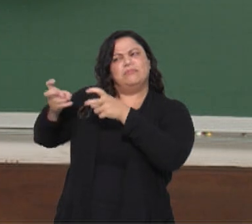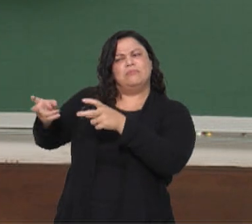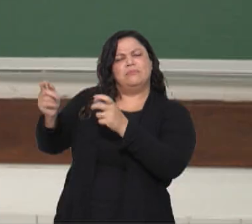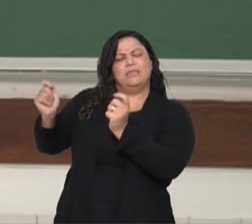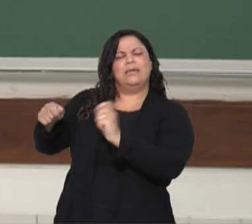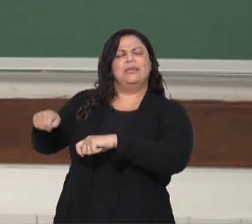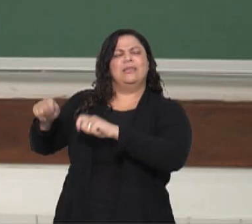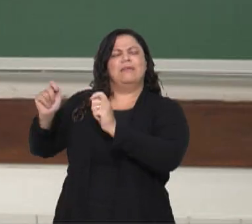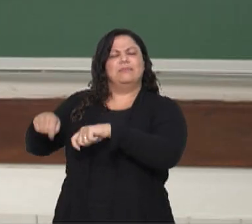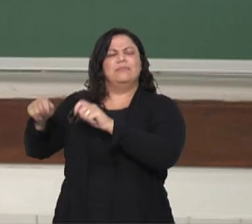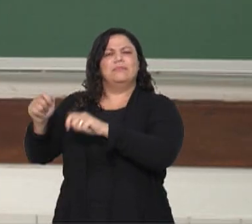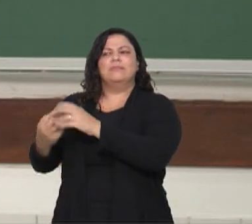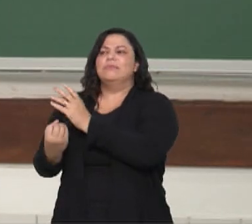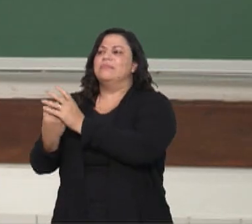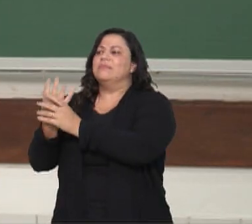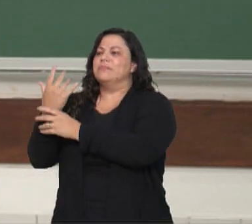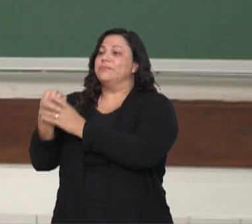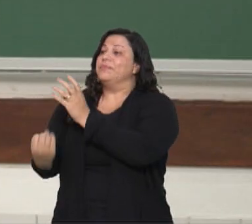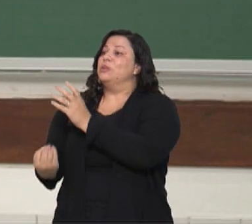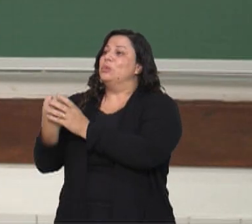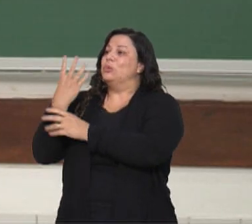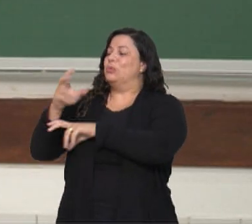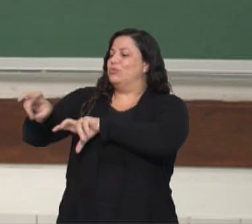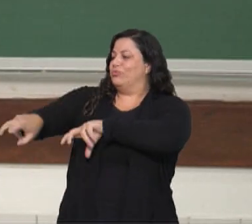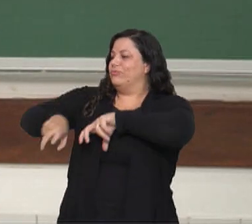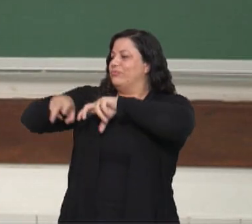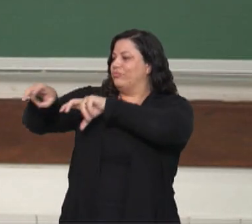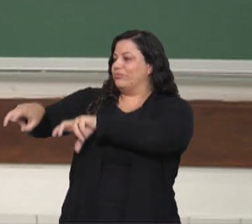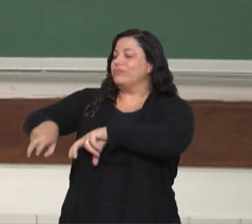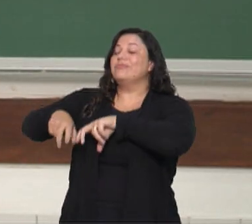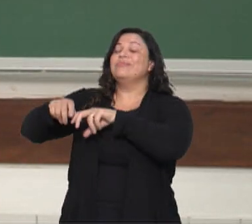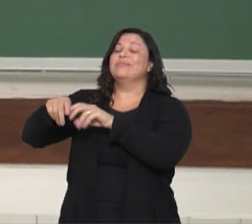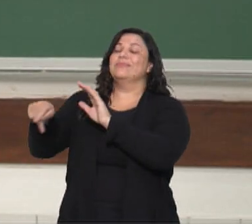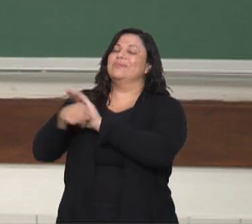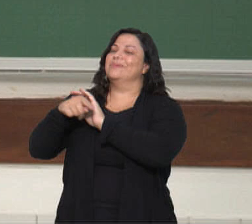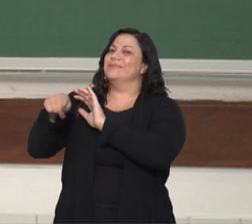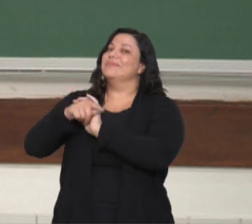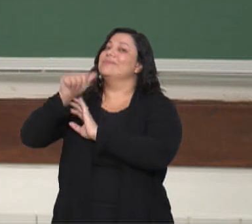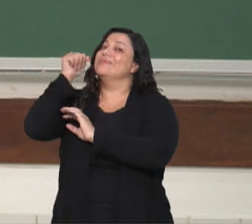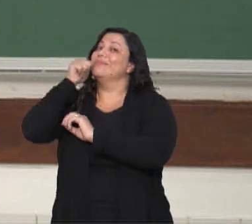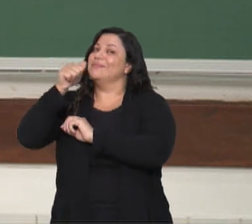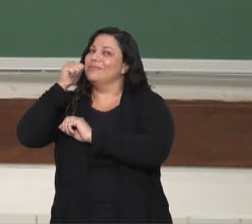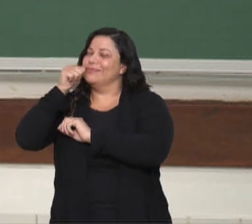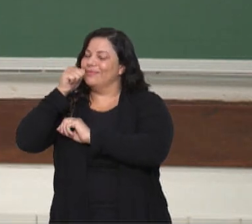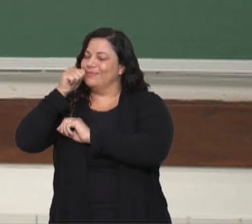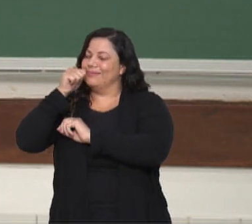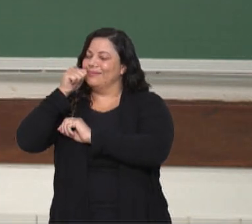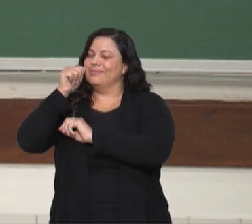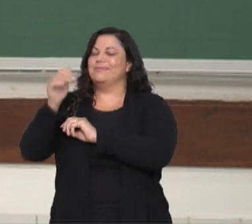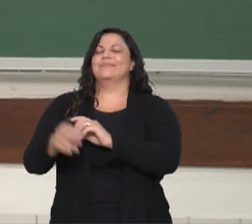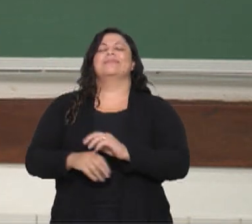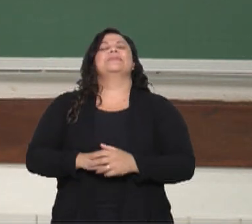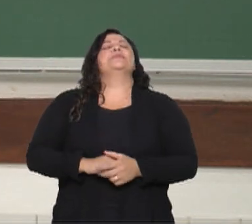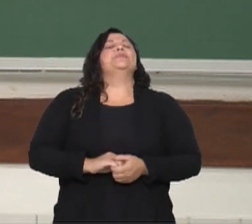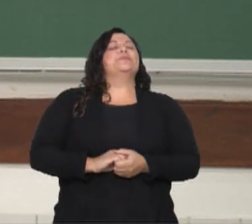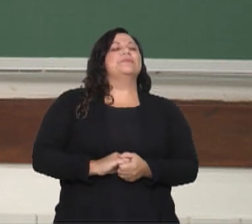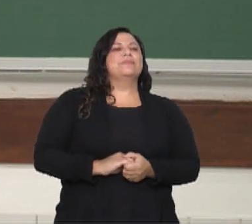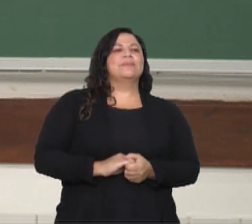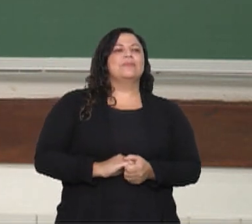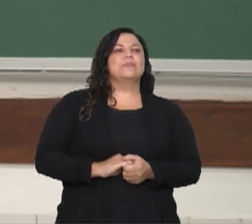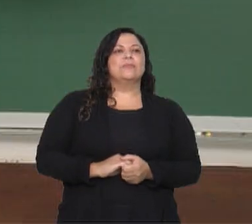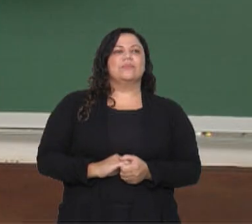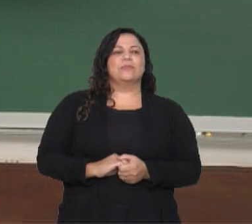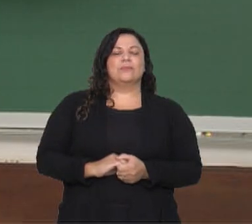plantas. Ou seja, surgiu a agricultura, invenção feminina, segundo a teoria da ciência. Primeiros